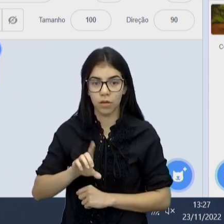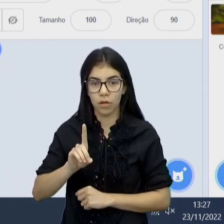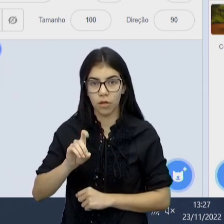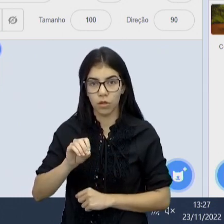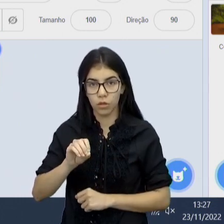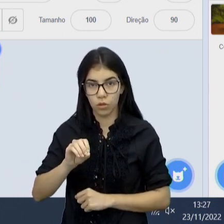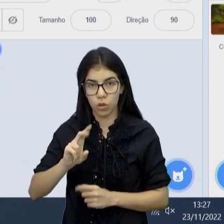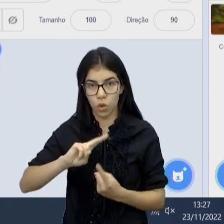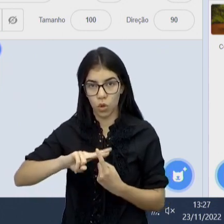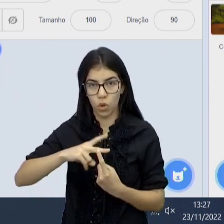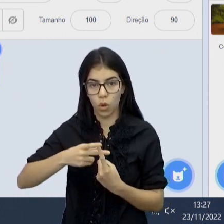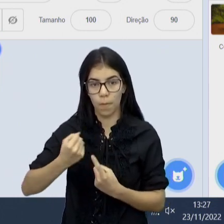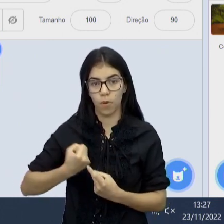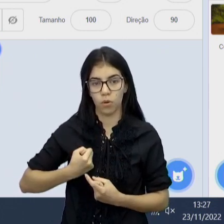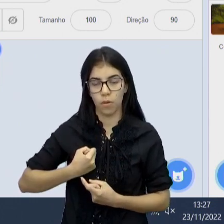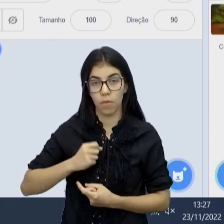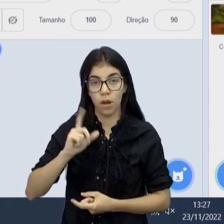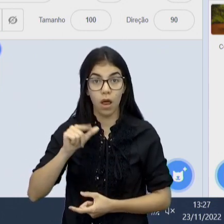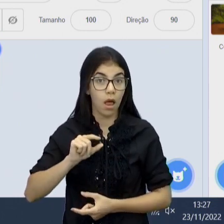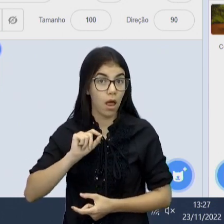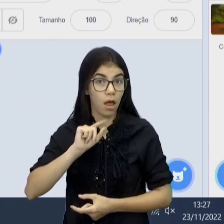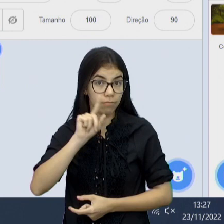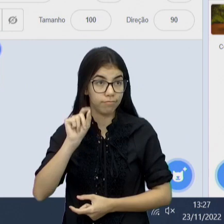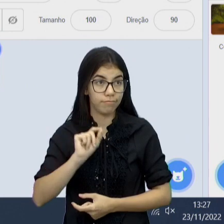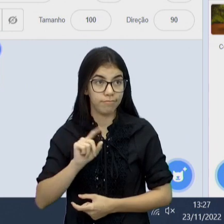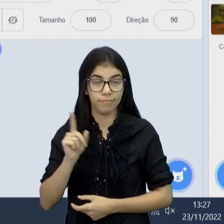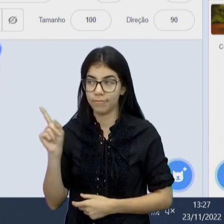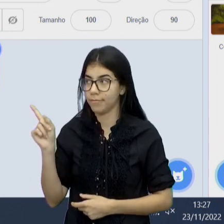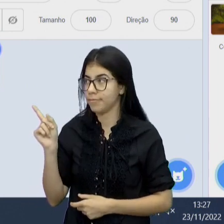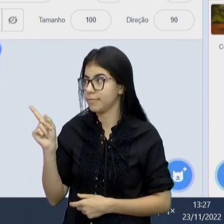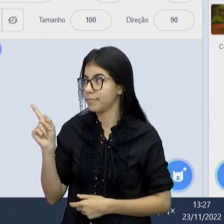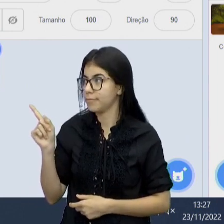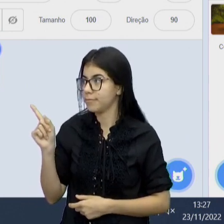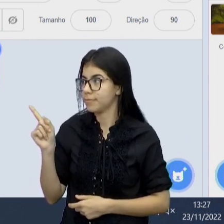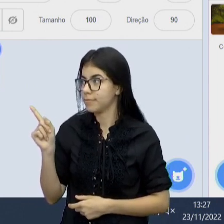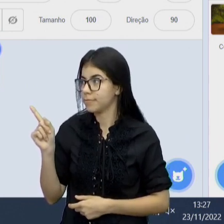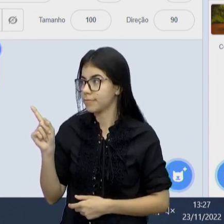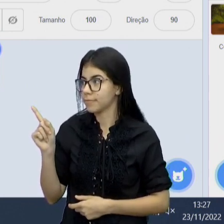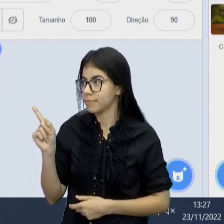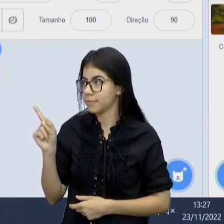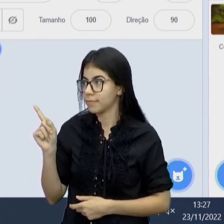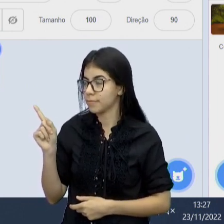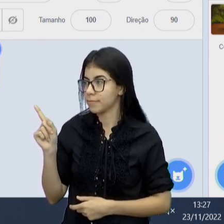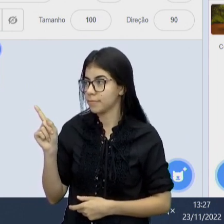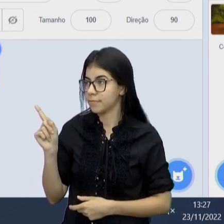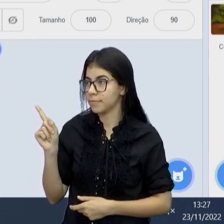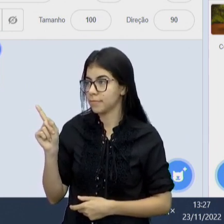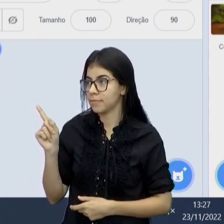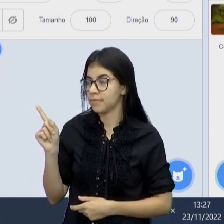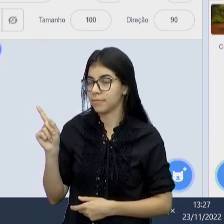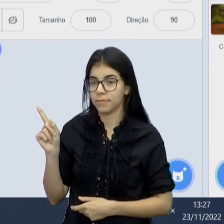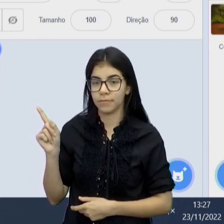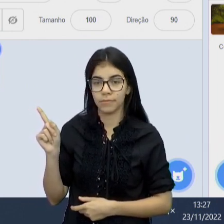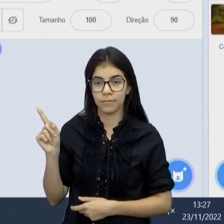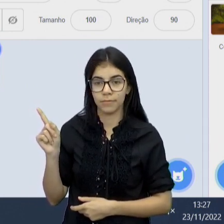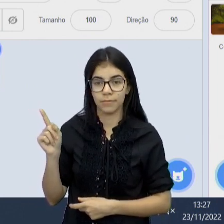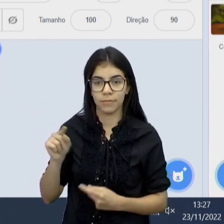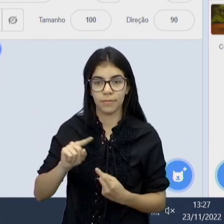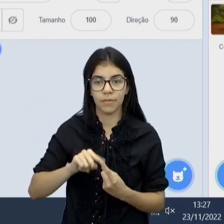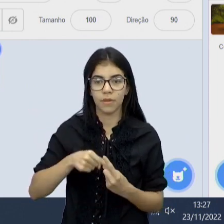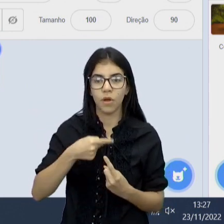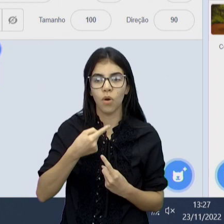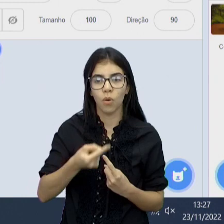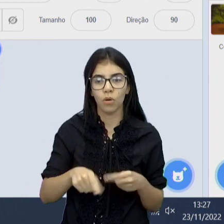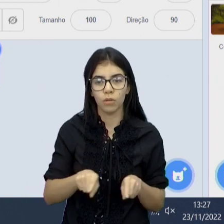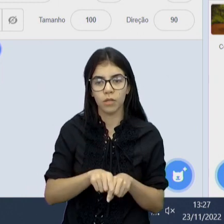número é, que aí ele vai falar isso, ó, o dobro do número é, certo? É. Tá. Dentro Interrogação? do outro, você vai